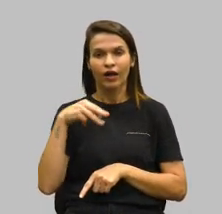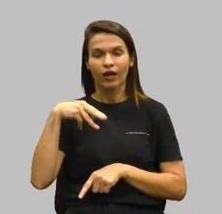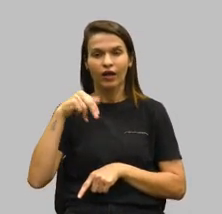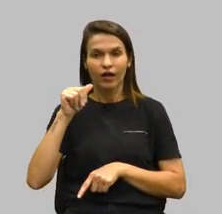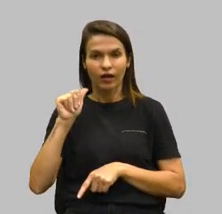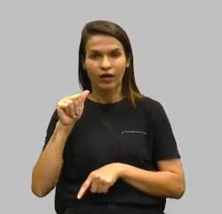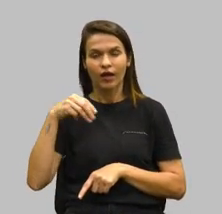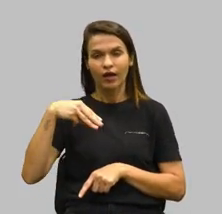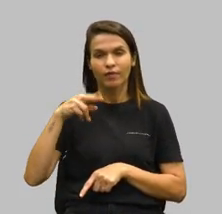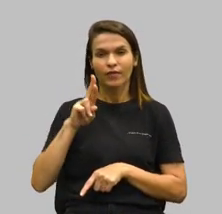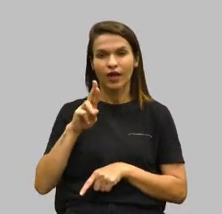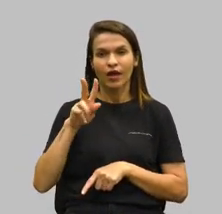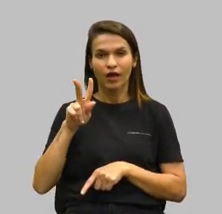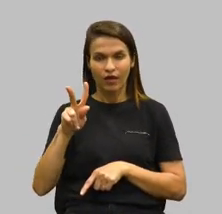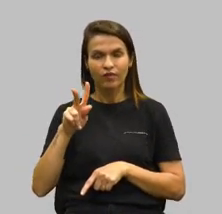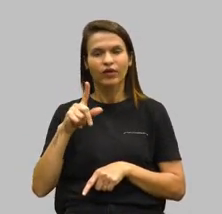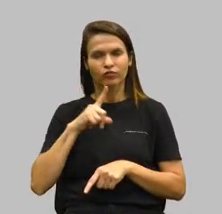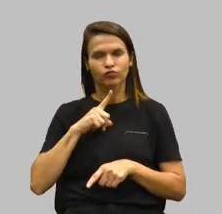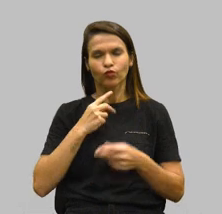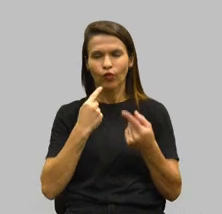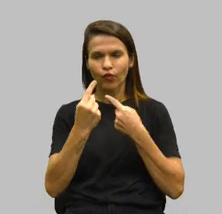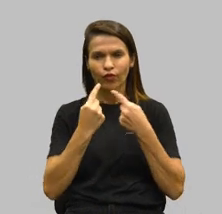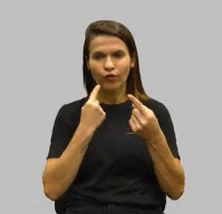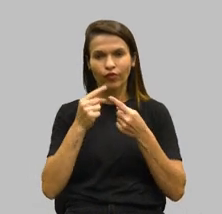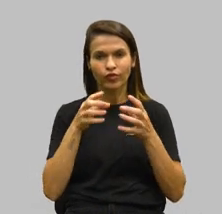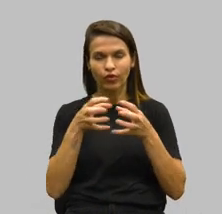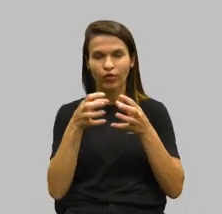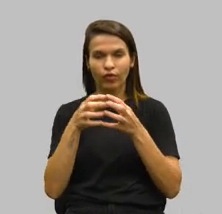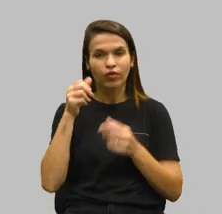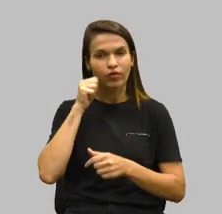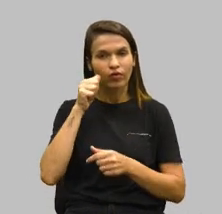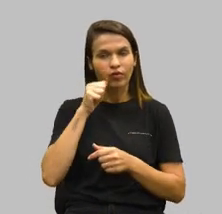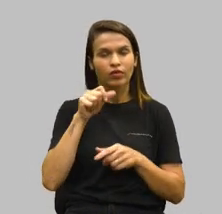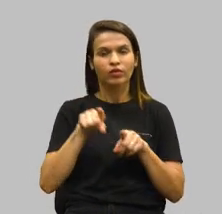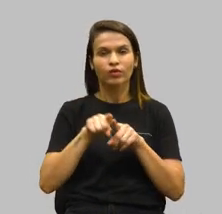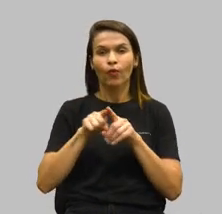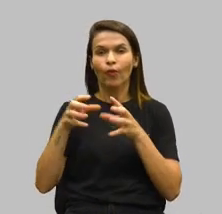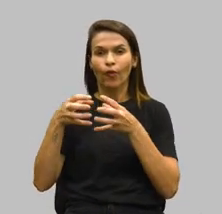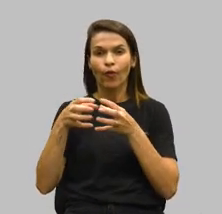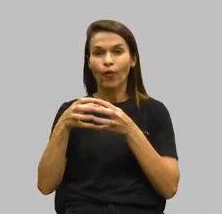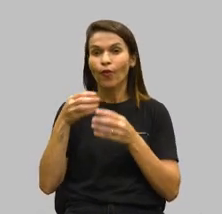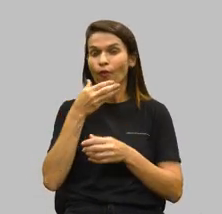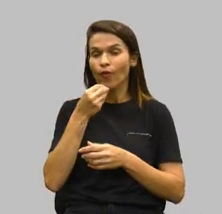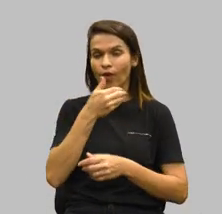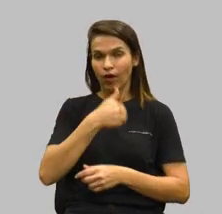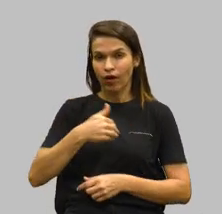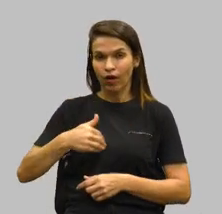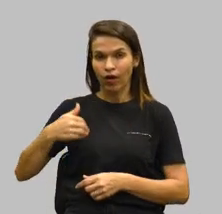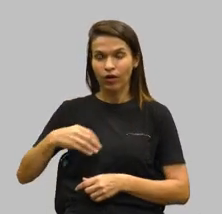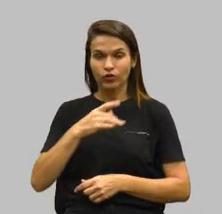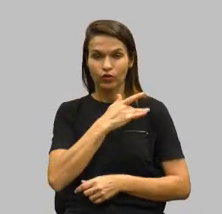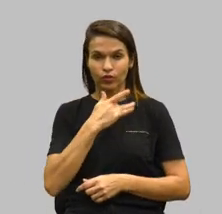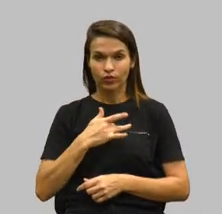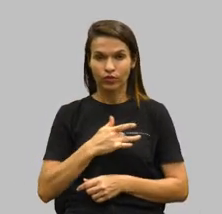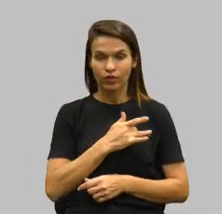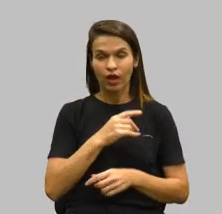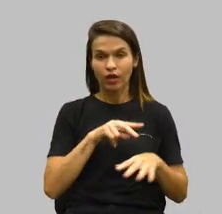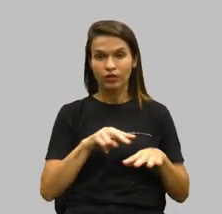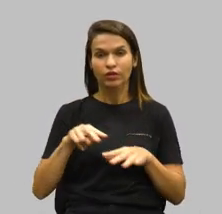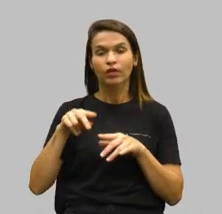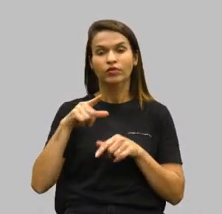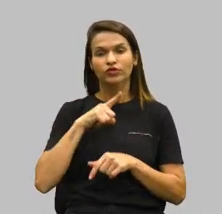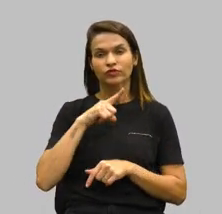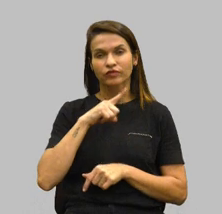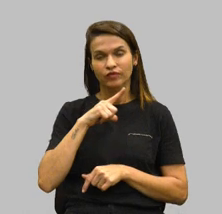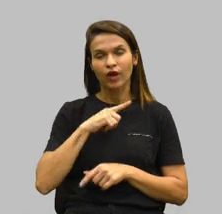rodas de conversa com os times femininos e as categorias de base masculinas do Clube Atlético do América e do Cruzeiro e essa semana inclusive nós